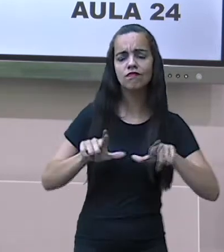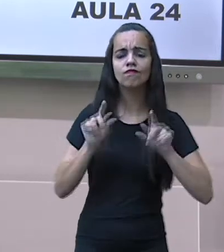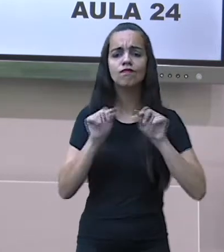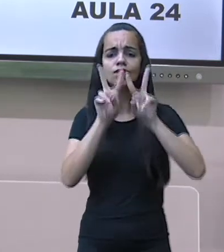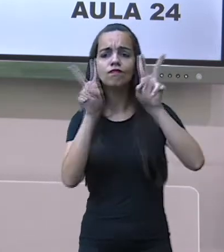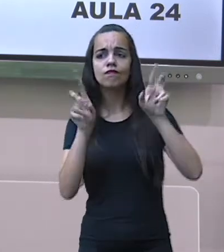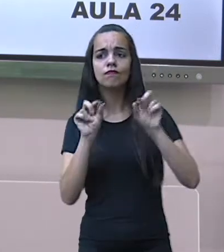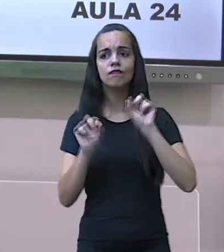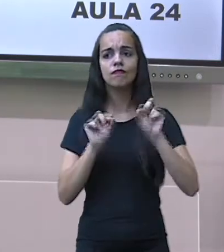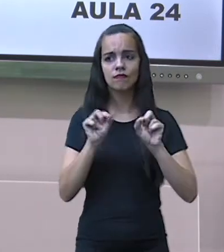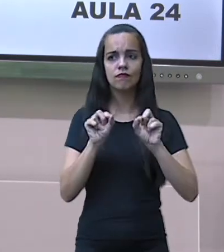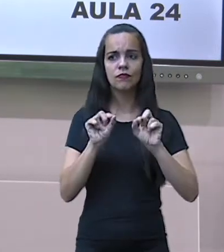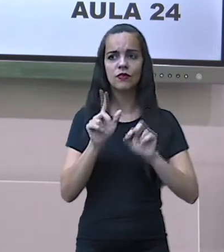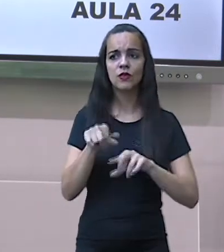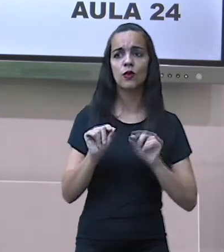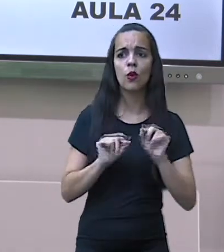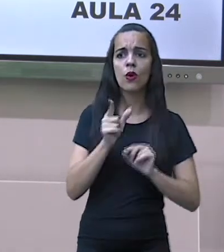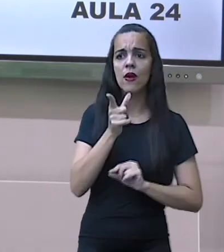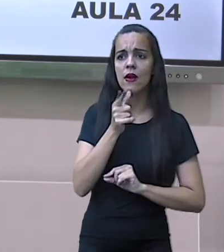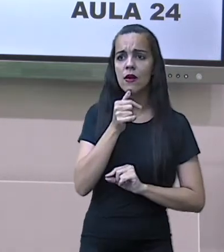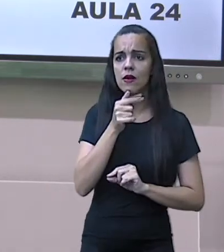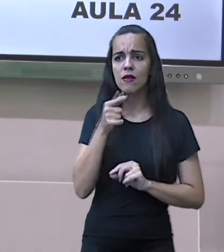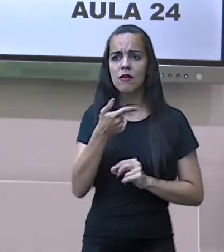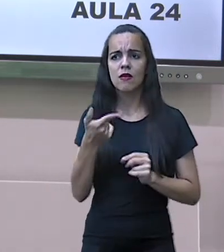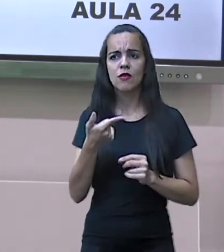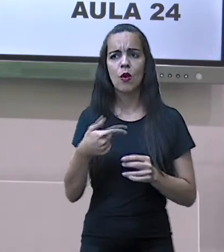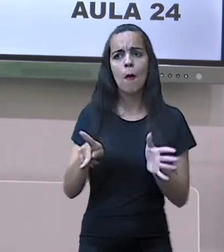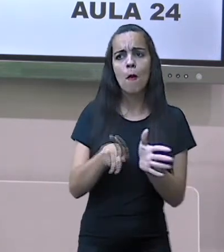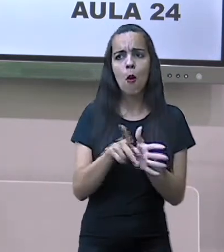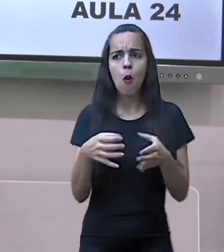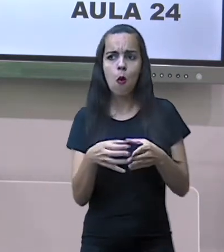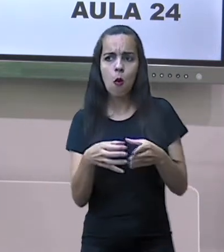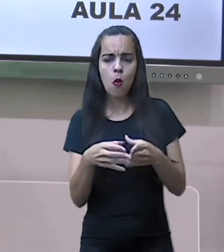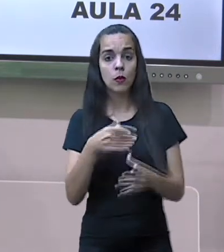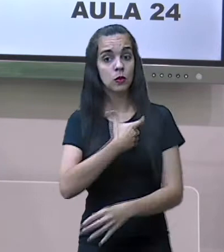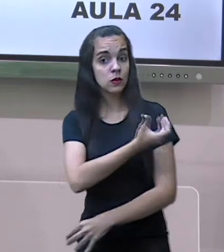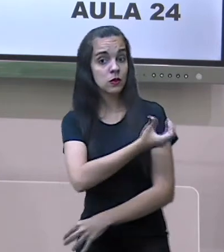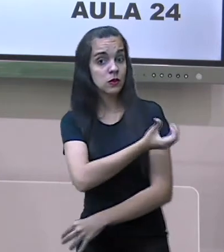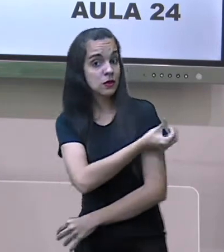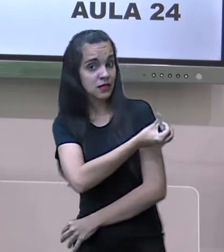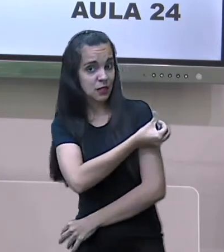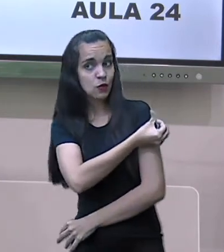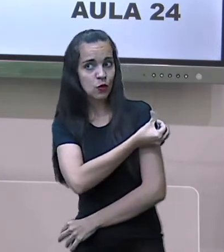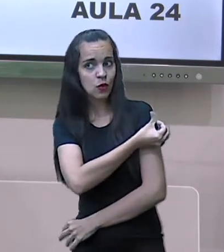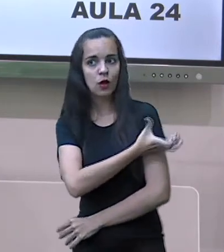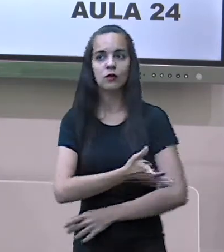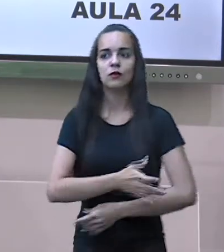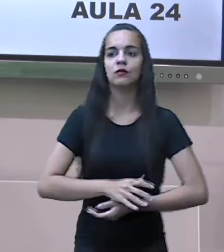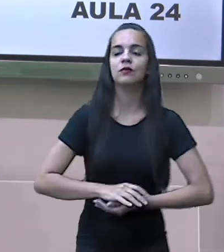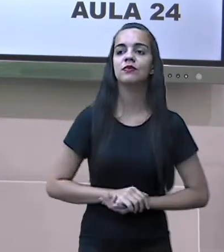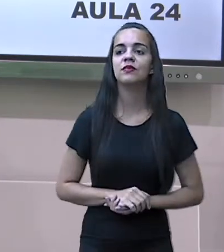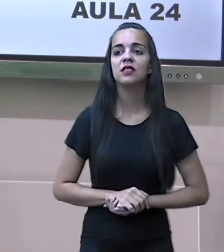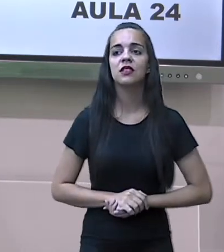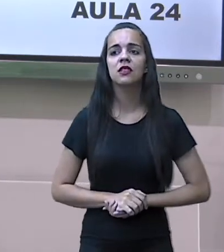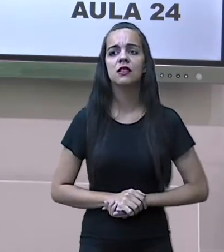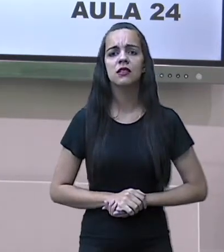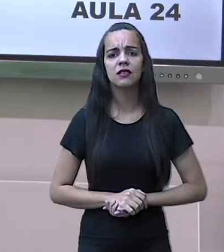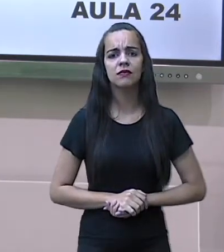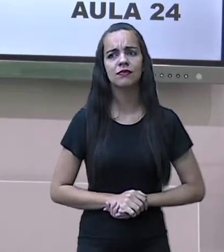aula de número 24 para o 6º ano do ensino fundamental.